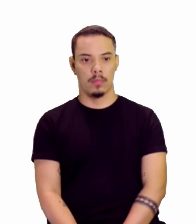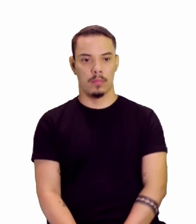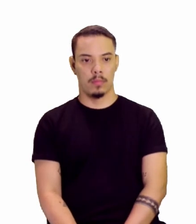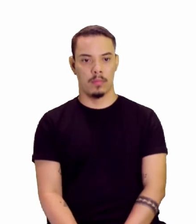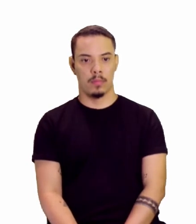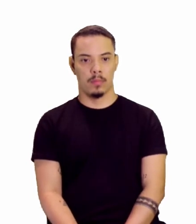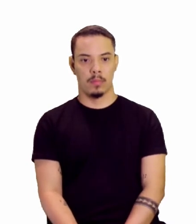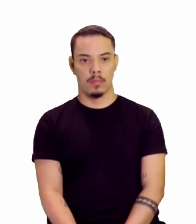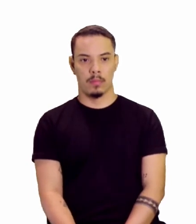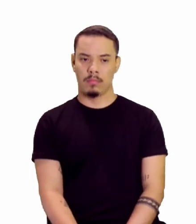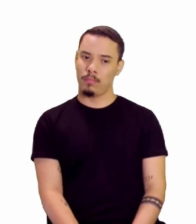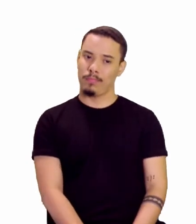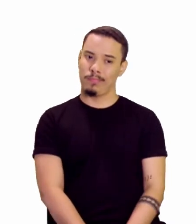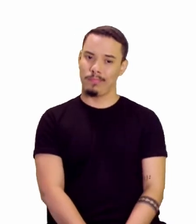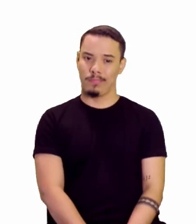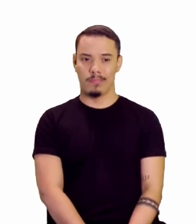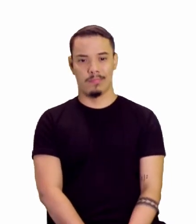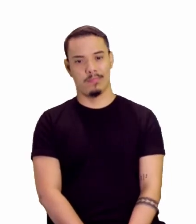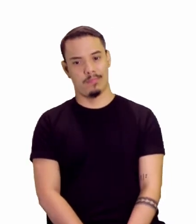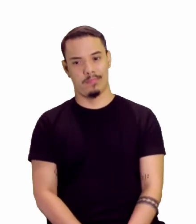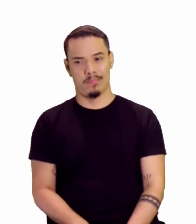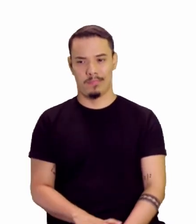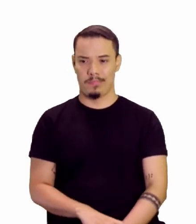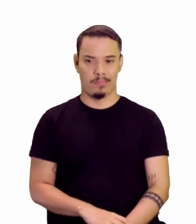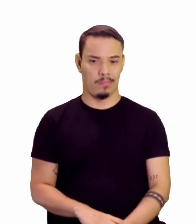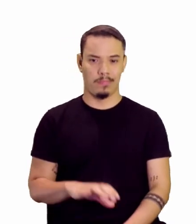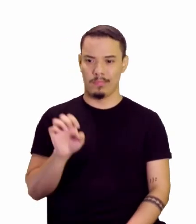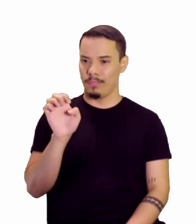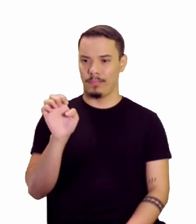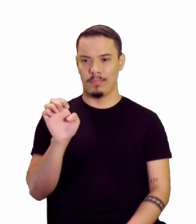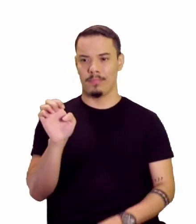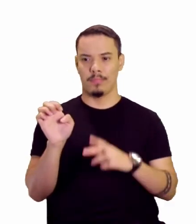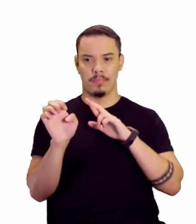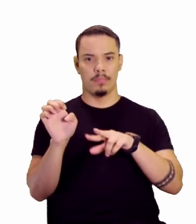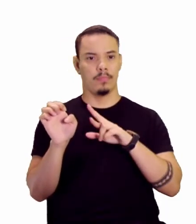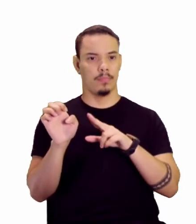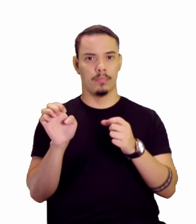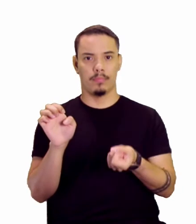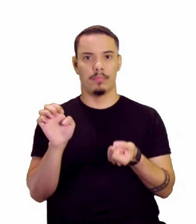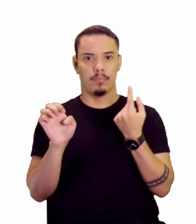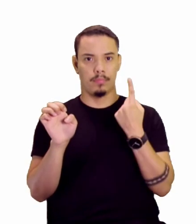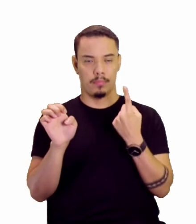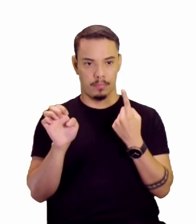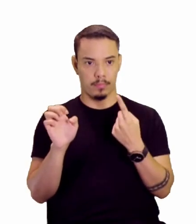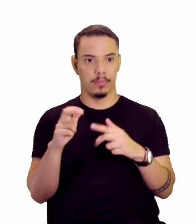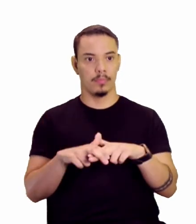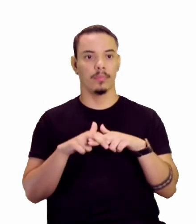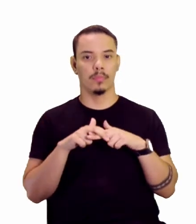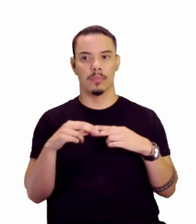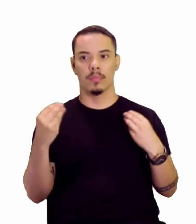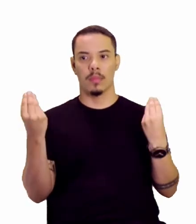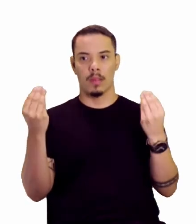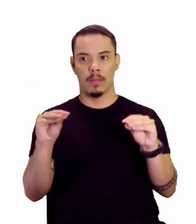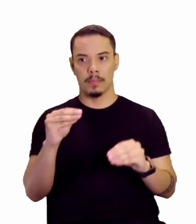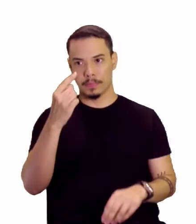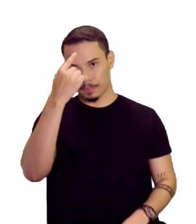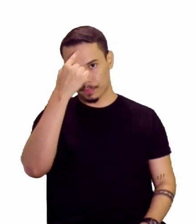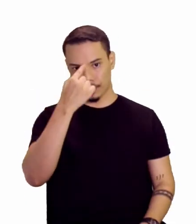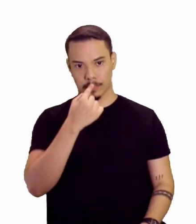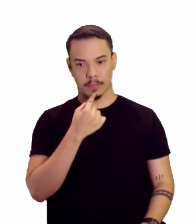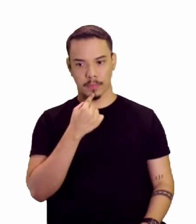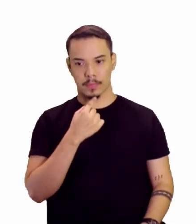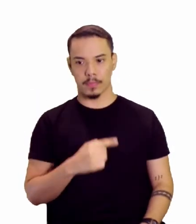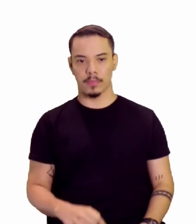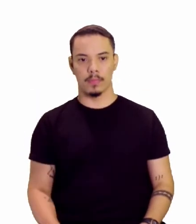Então, essa E aqui nós vimos que não tem nada a ver, ela não sai com a velocidade, né? Aqui, olha só, deixa eu voltar ao desenho, pessoal, para a gente